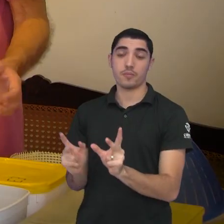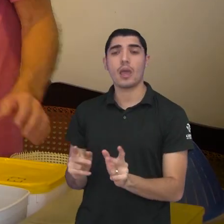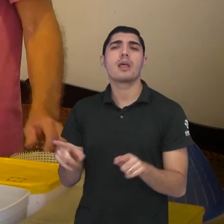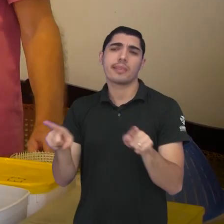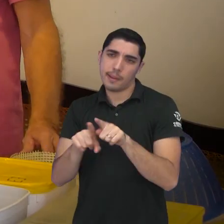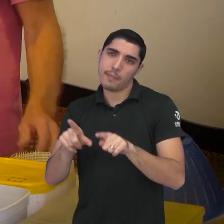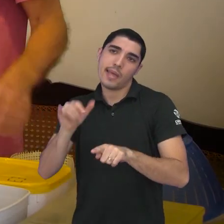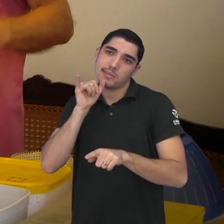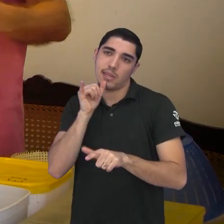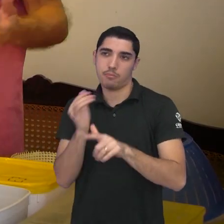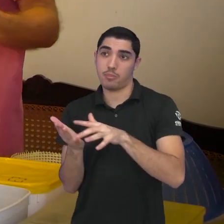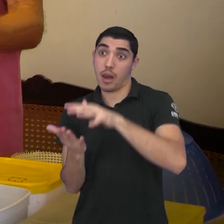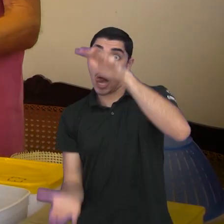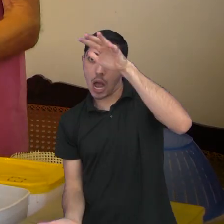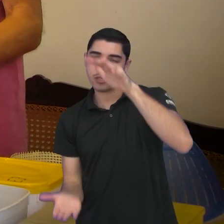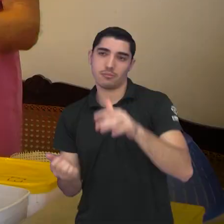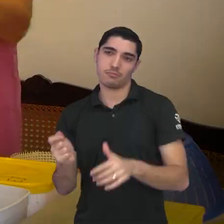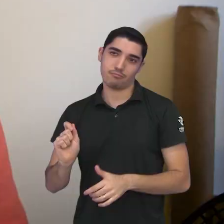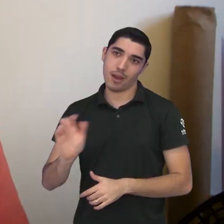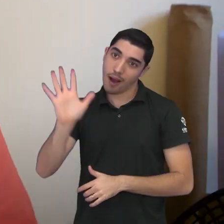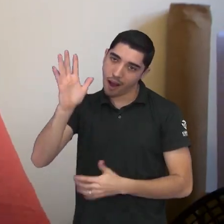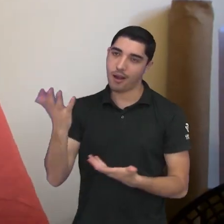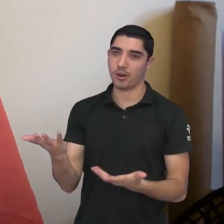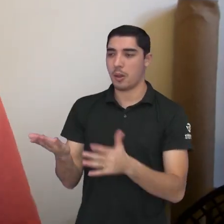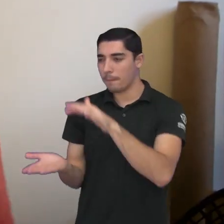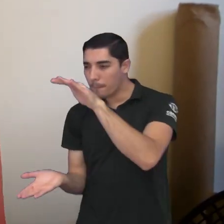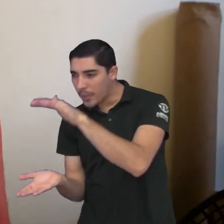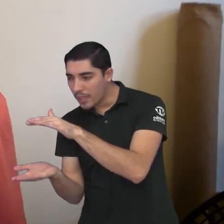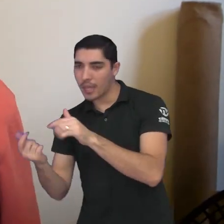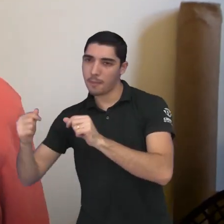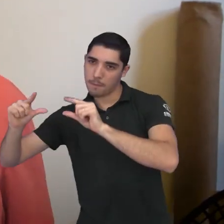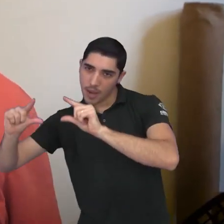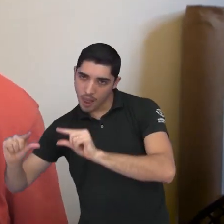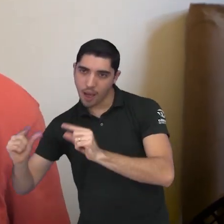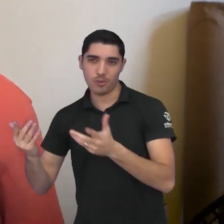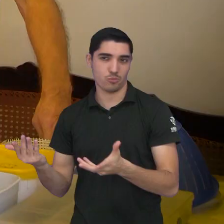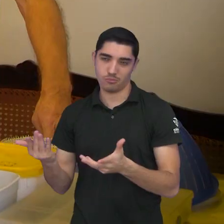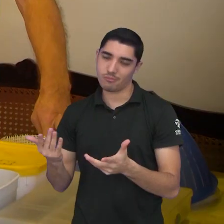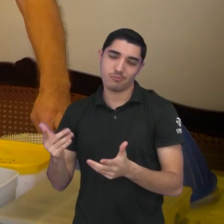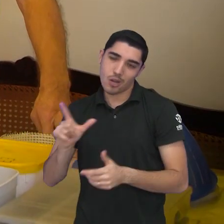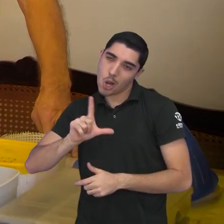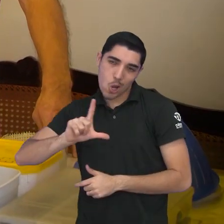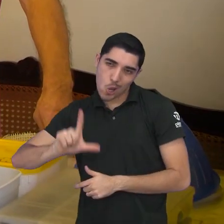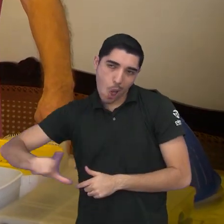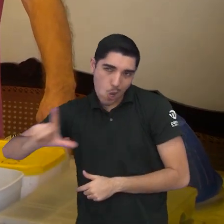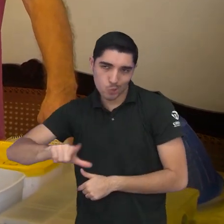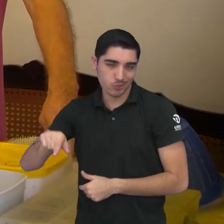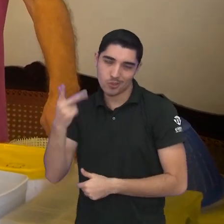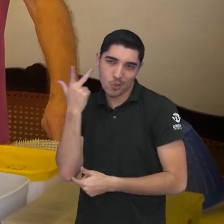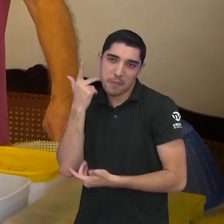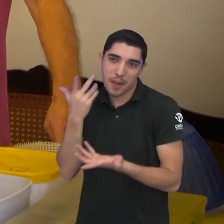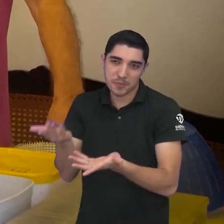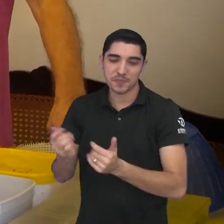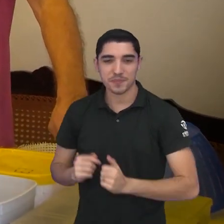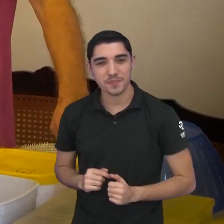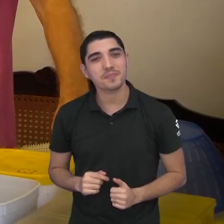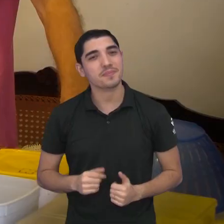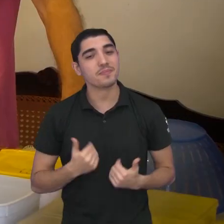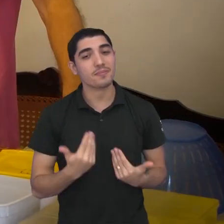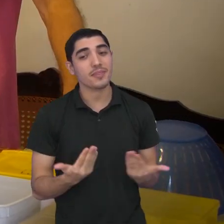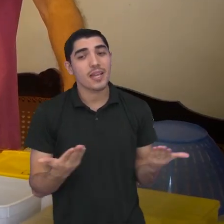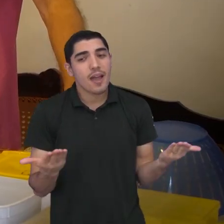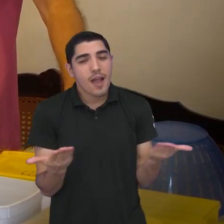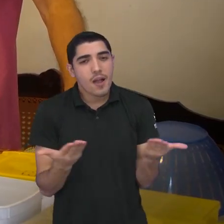óbvio, né? Então assim, quanto maior, mais caro, quanto menor, mais em conta, aquela coisa toda assim. E antes de encerrar o programa, Evaldo, tem